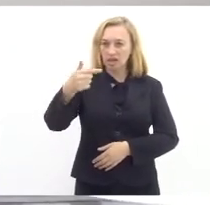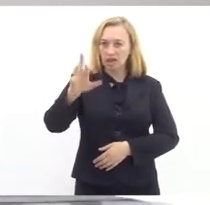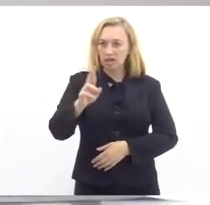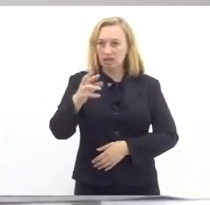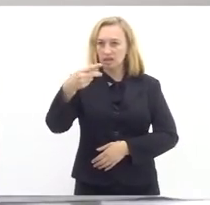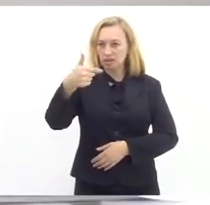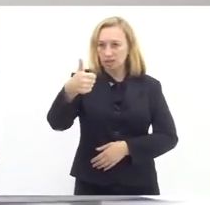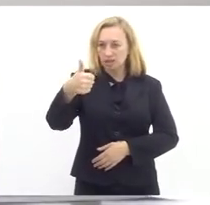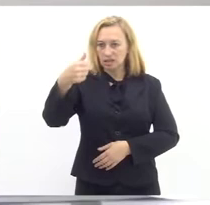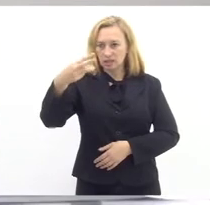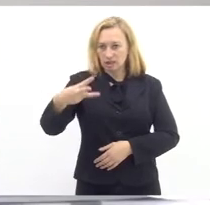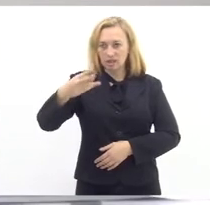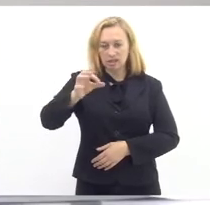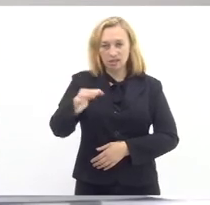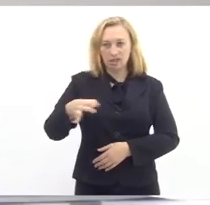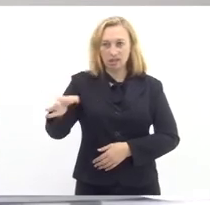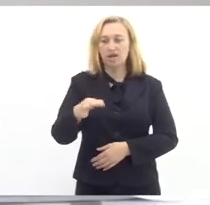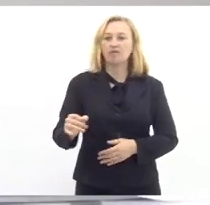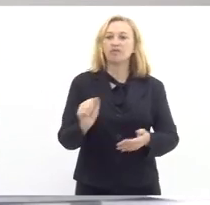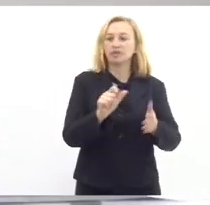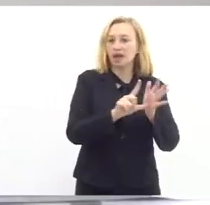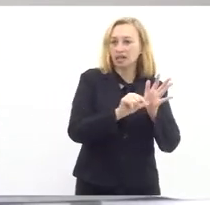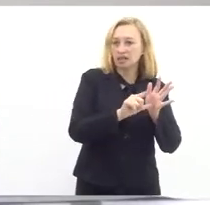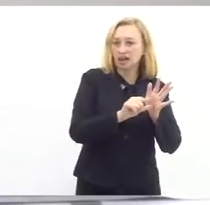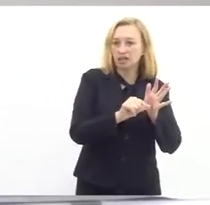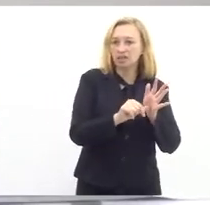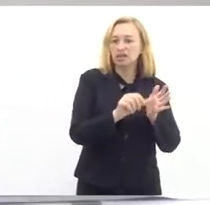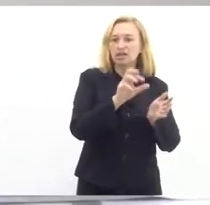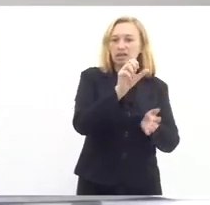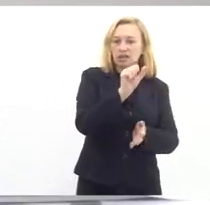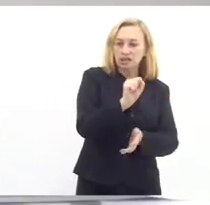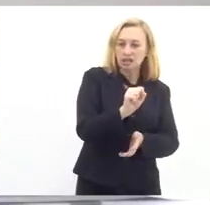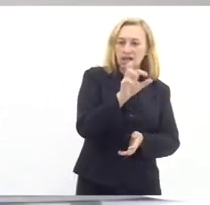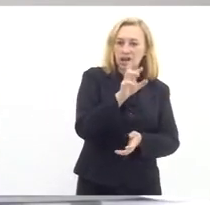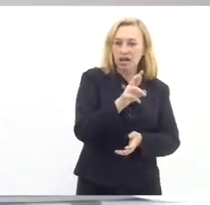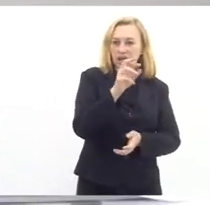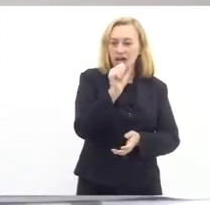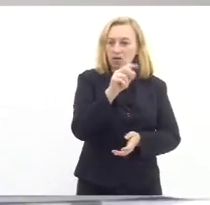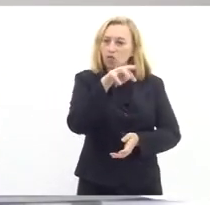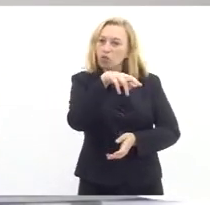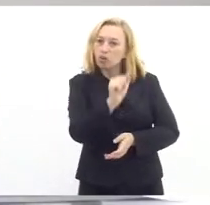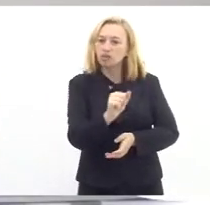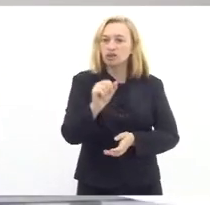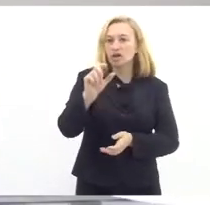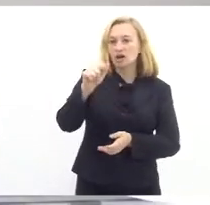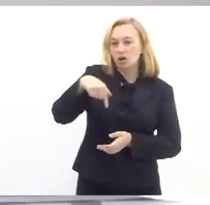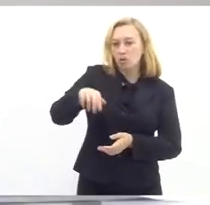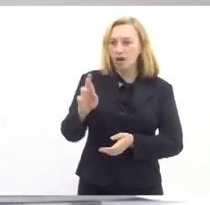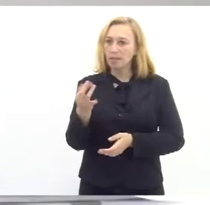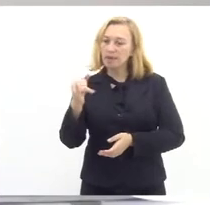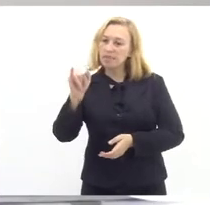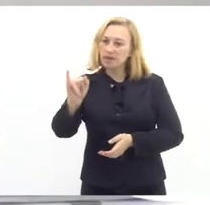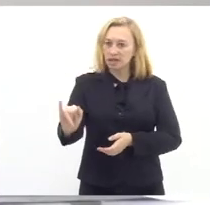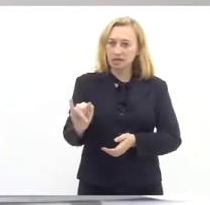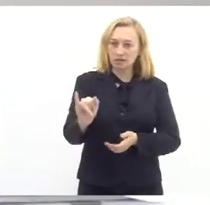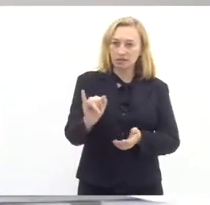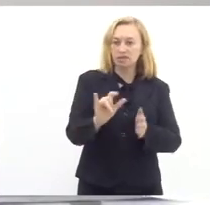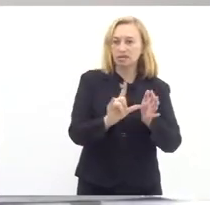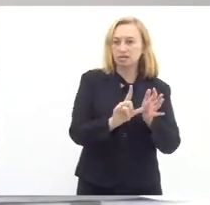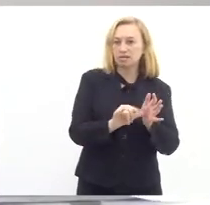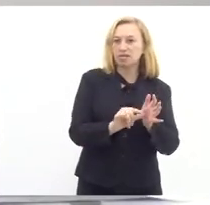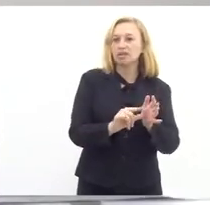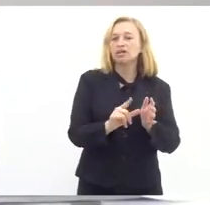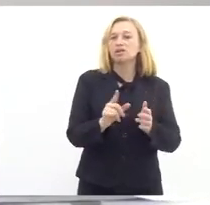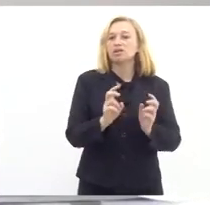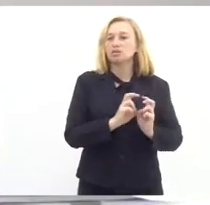R$ 482.067,13. Atraso no item trecho Saracuruna-Guapimirim, substituição dos dormentes,